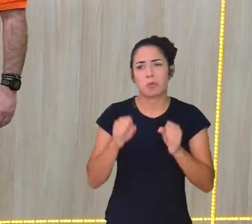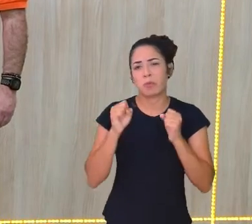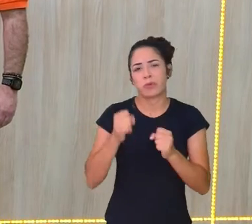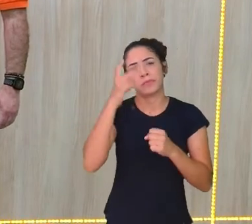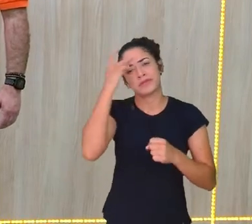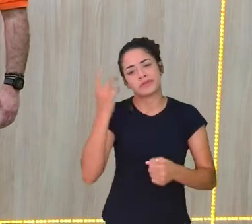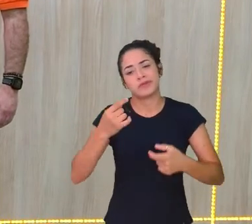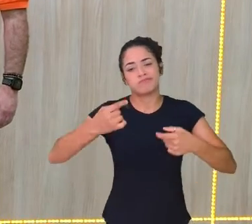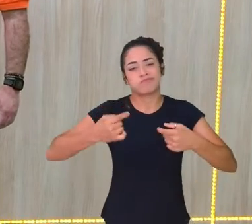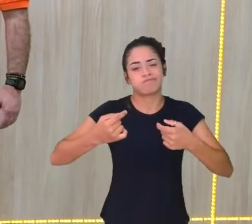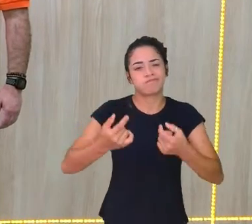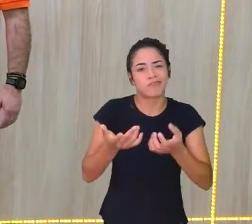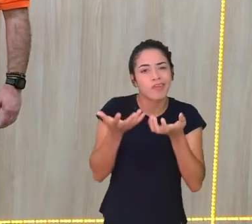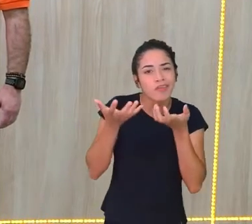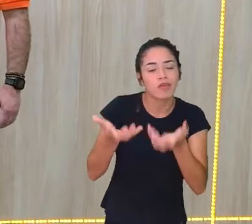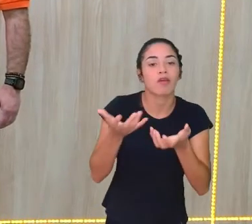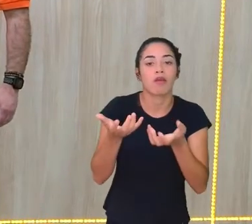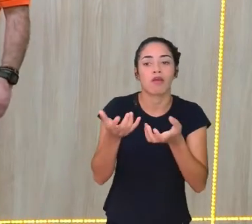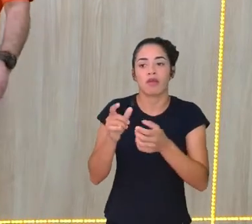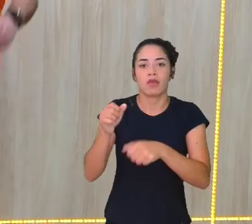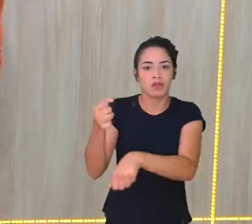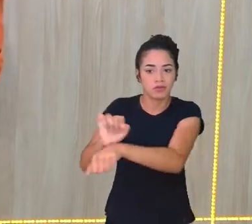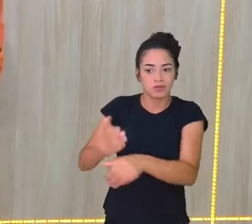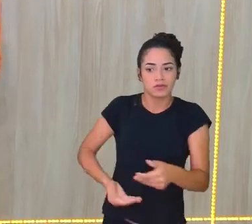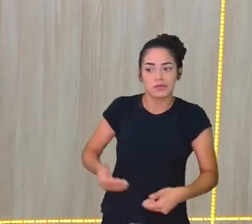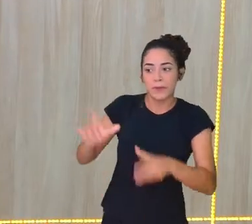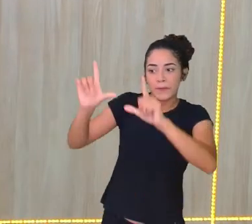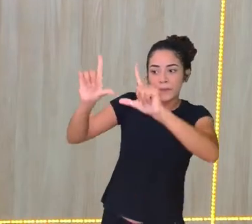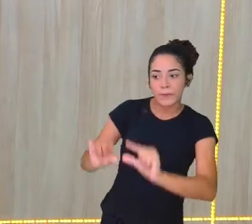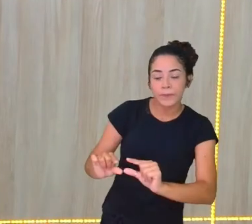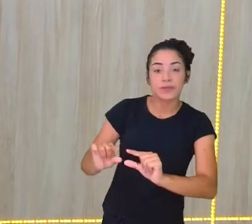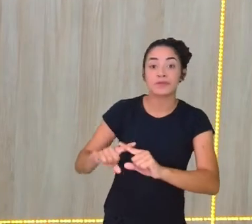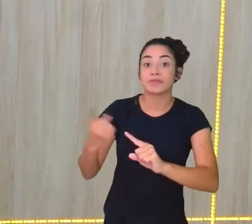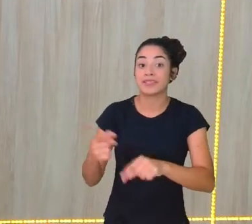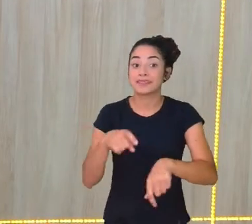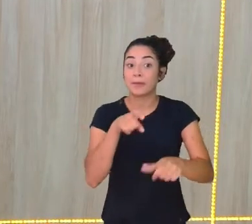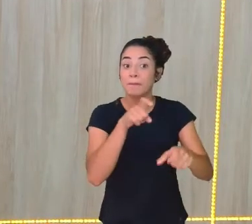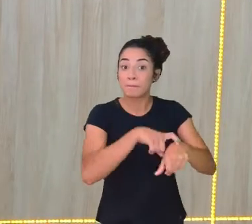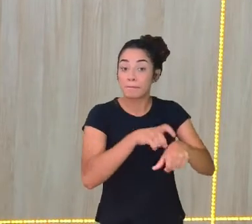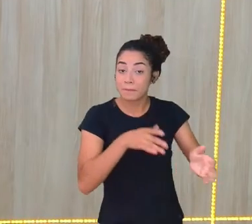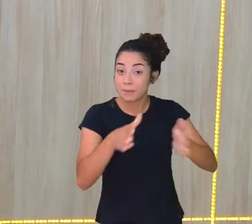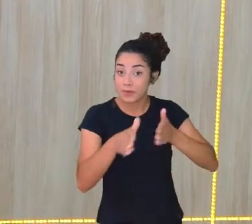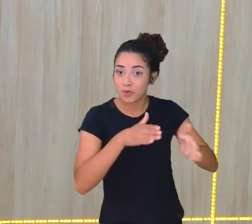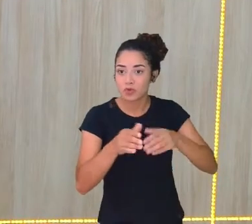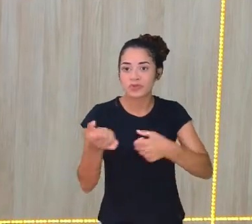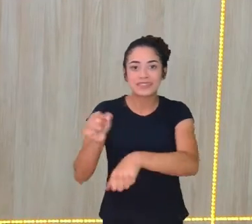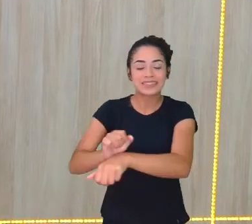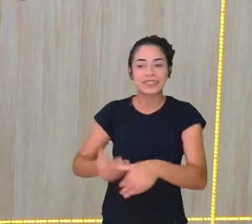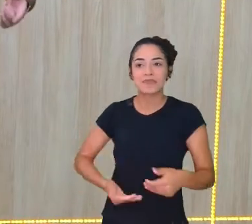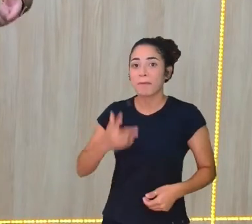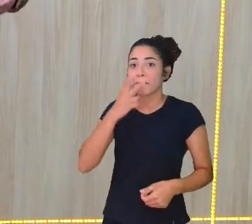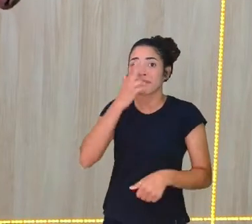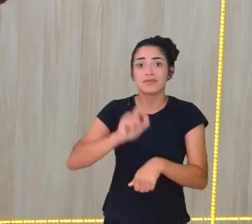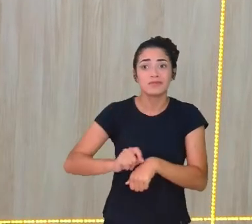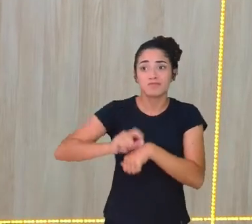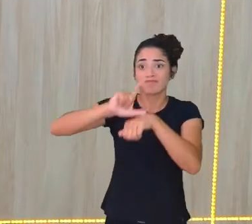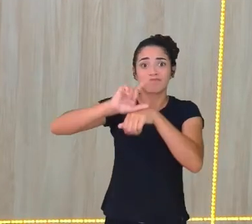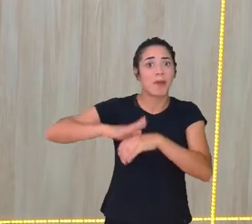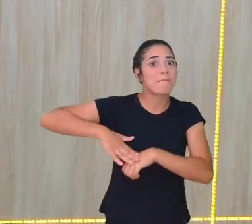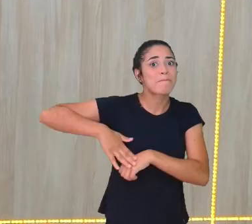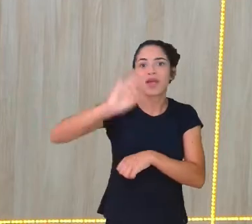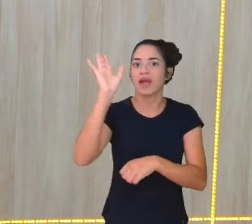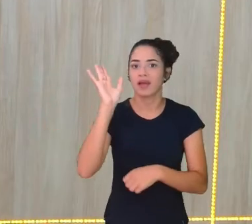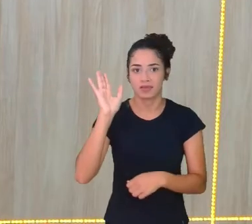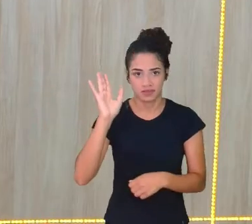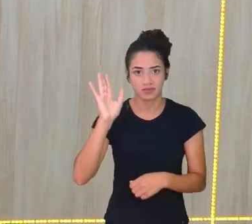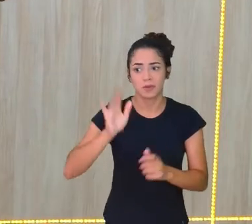para reduzir essa questão da escravidão por dívidas, mas nesse período a escravidão ela começava a aumentar.